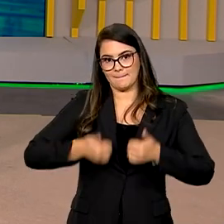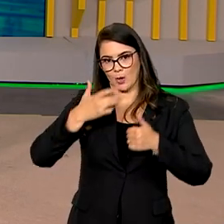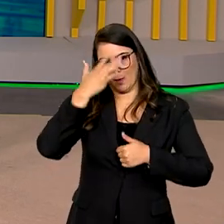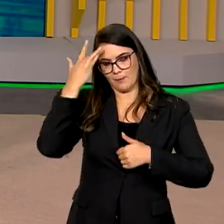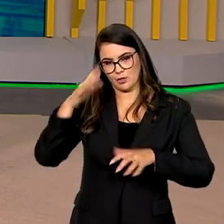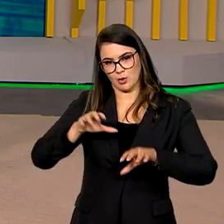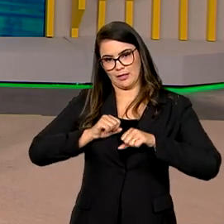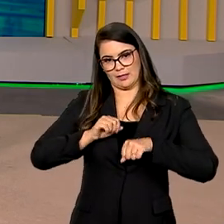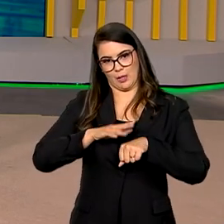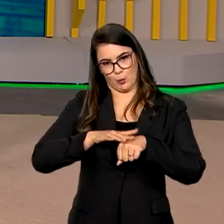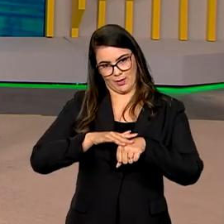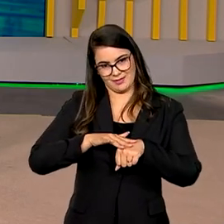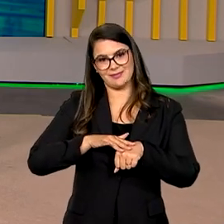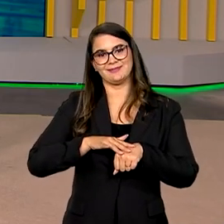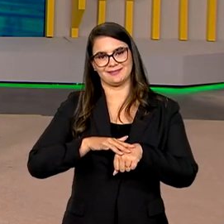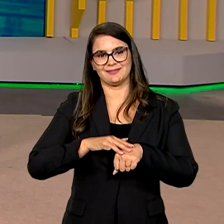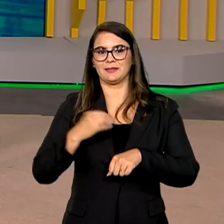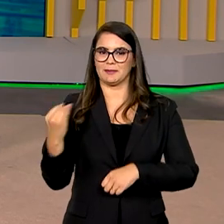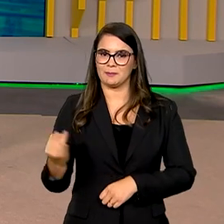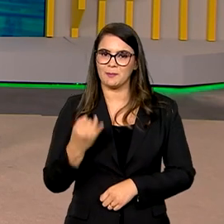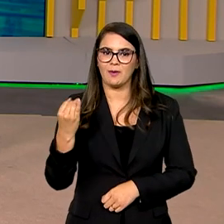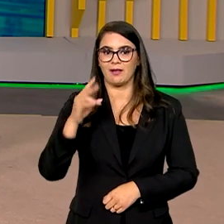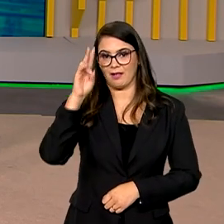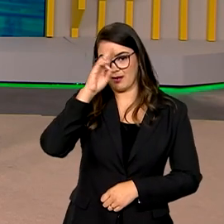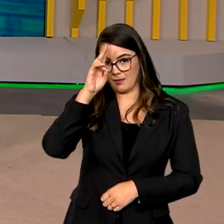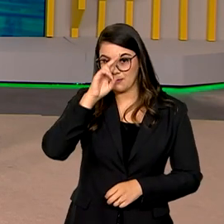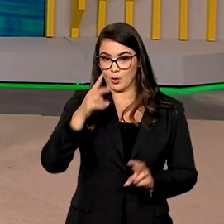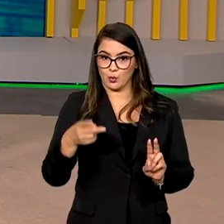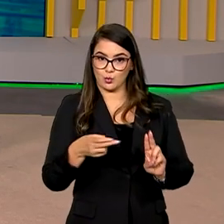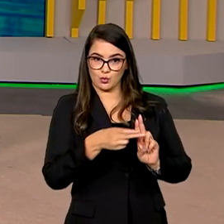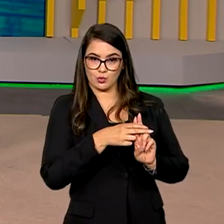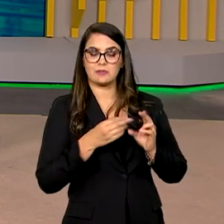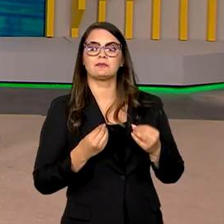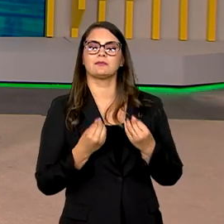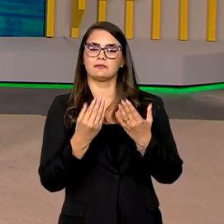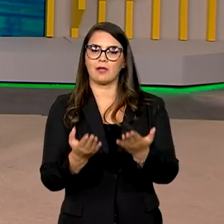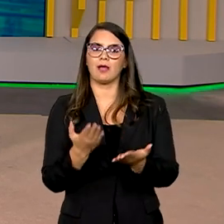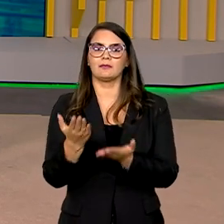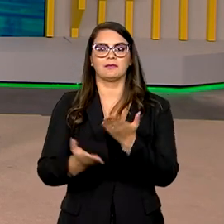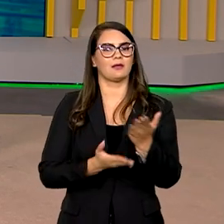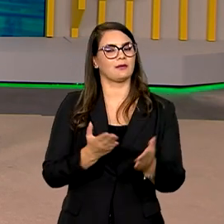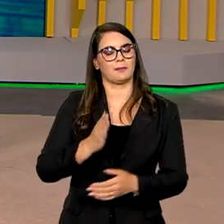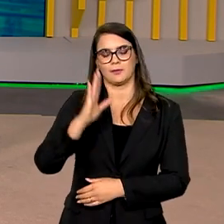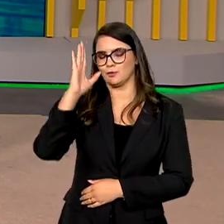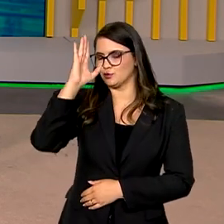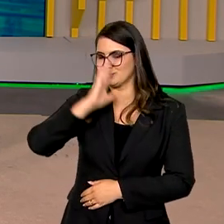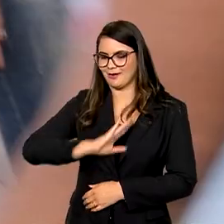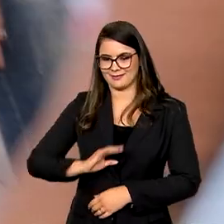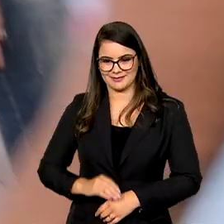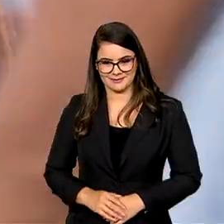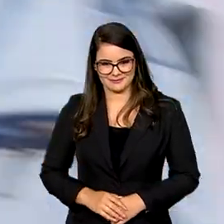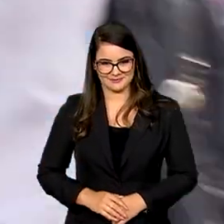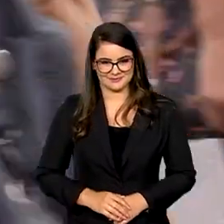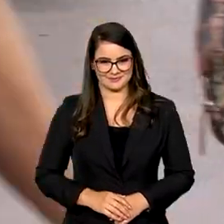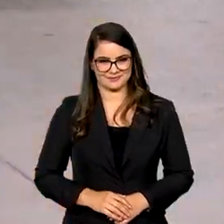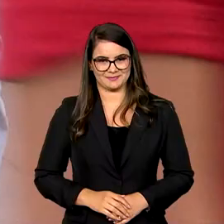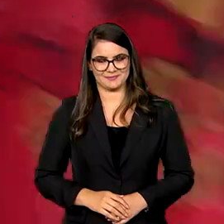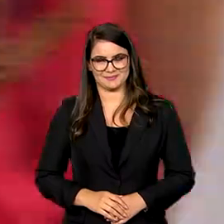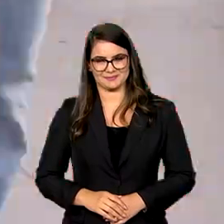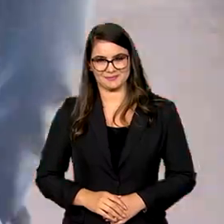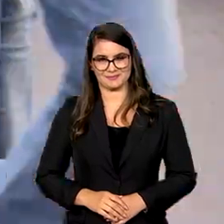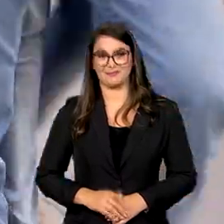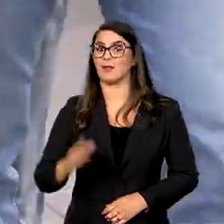da doença. E é sempre importante lembrar que o SUS oferece tratamento gratuito para todos.